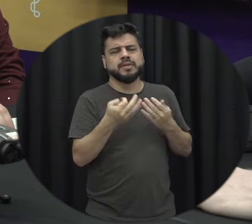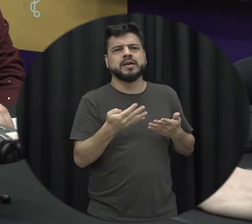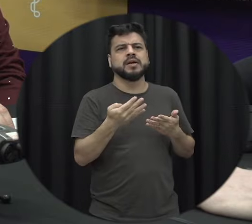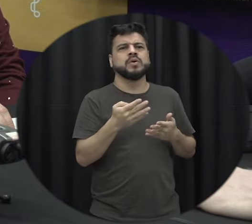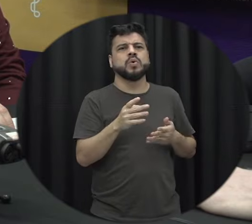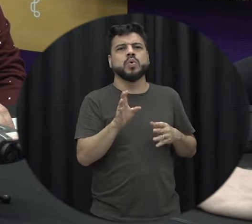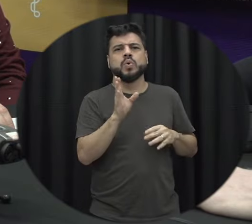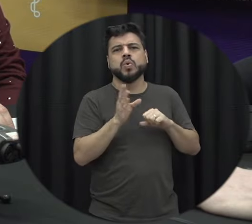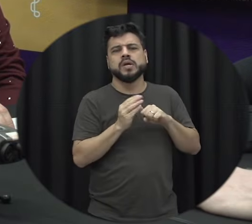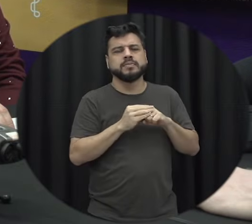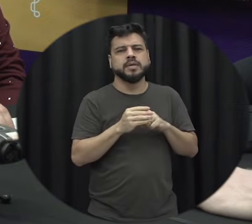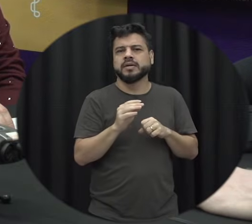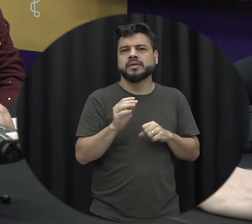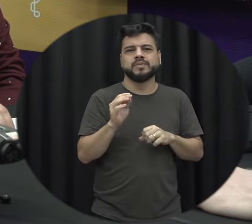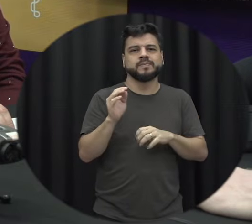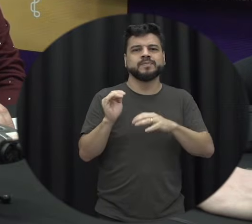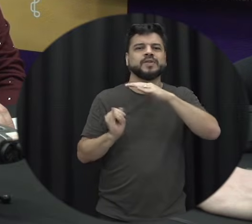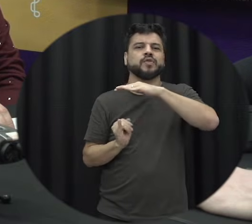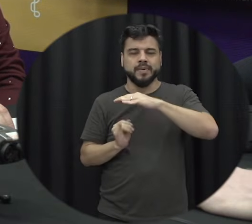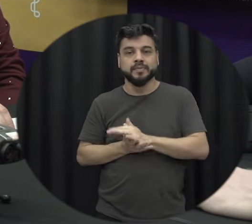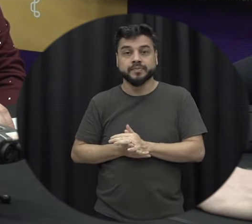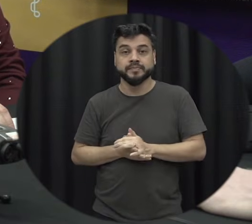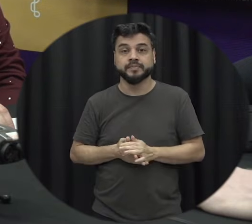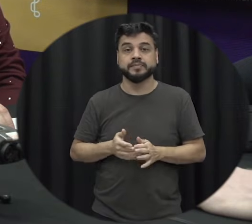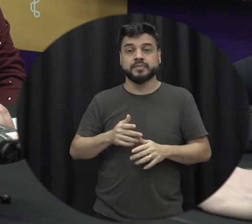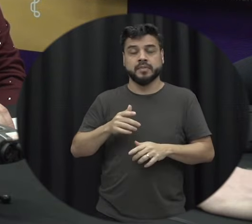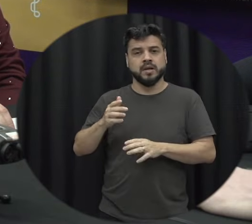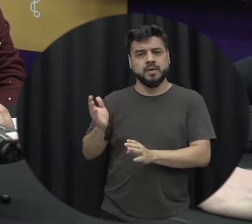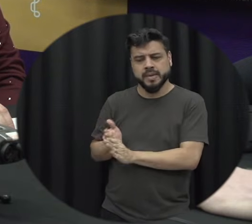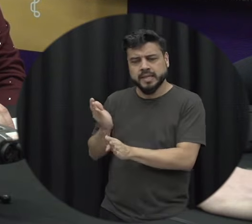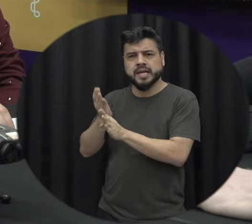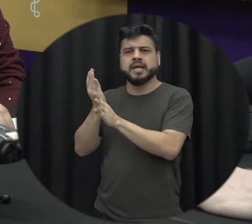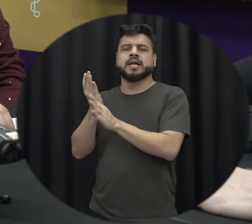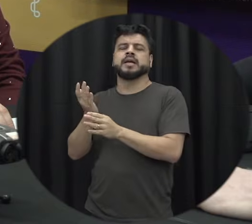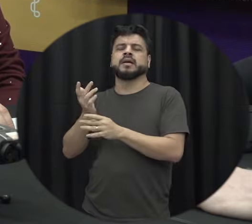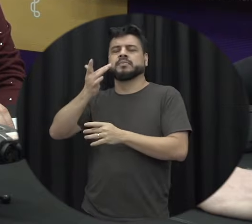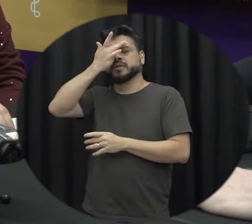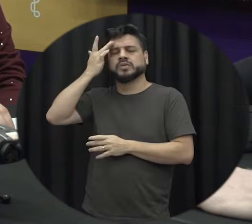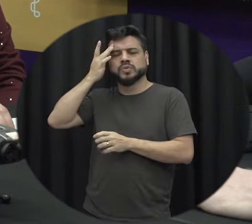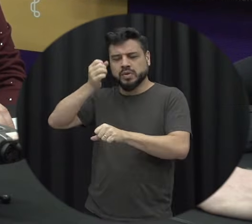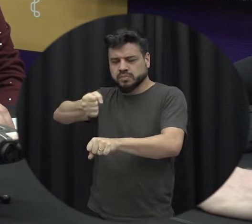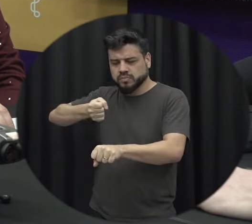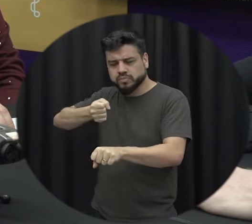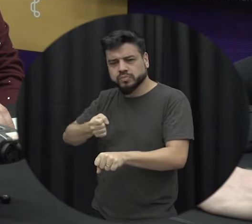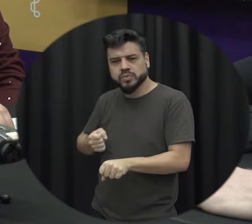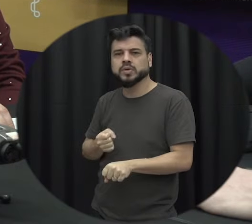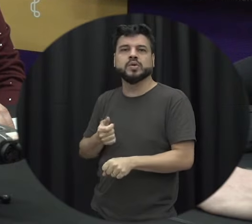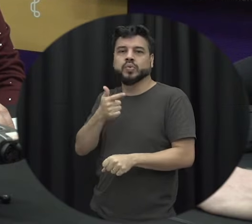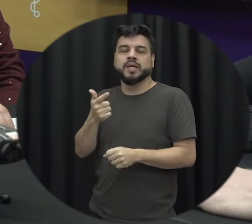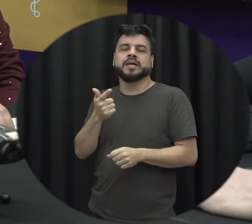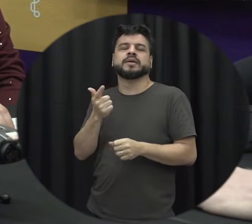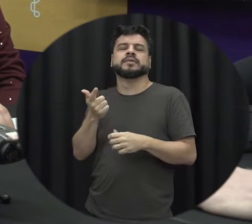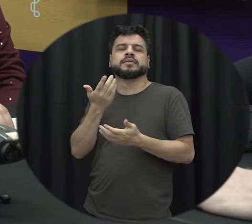maioria desses trabalhadores, né, os marceneiros, tal, eles não têm um estudo formal, mas eles entendem